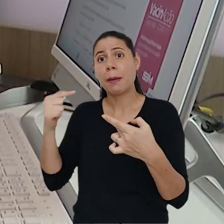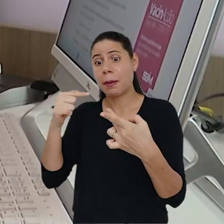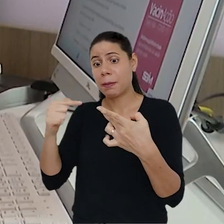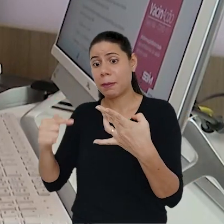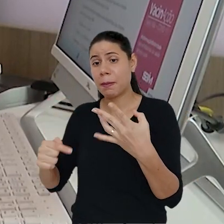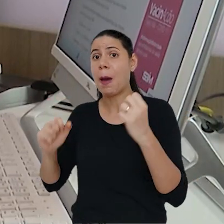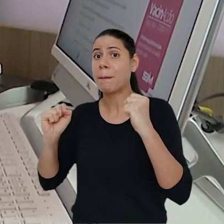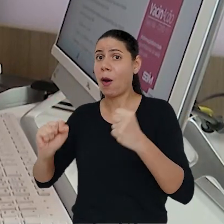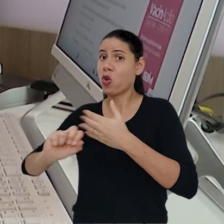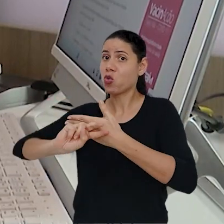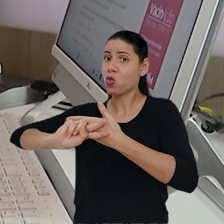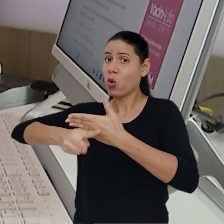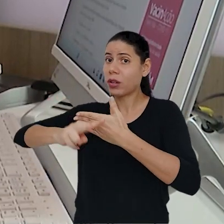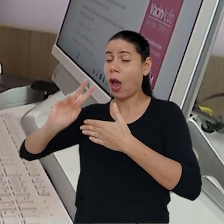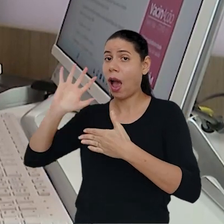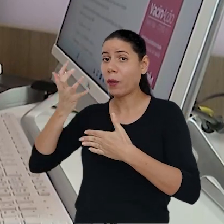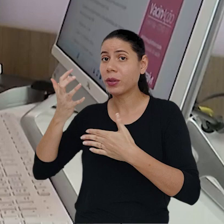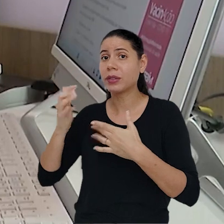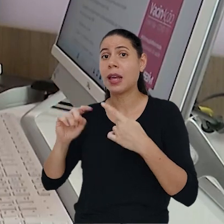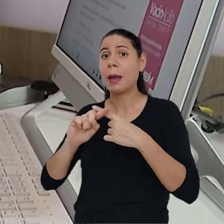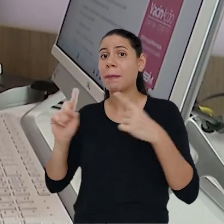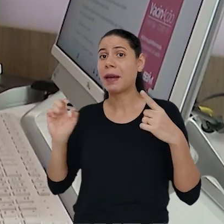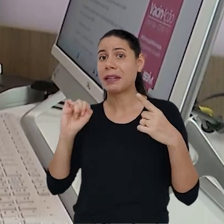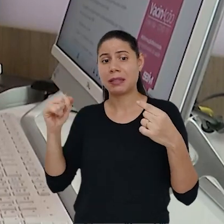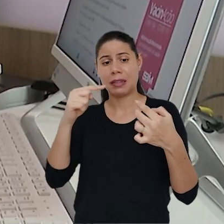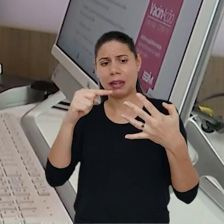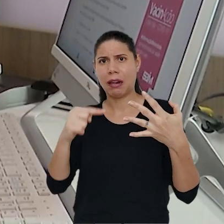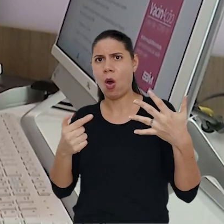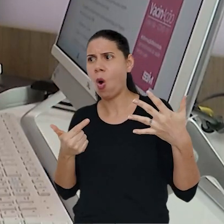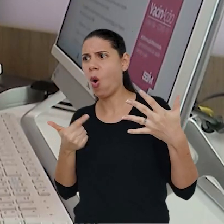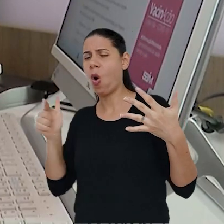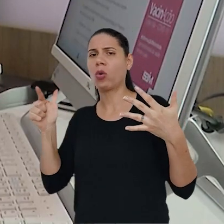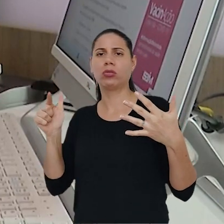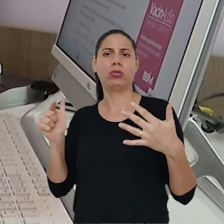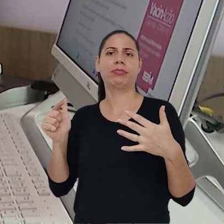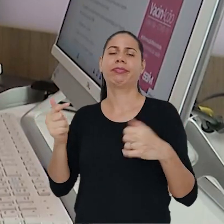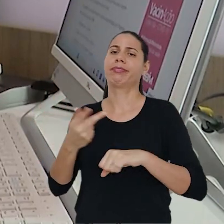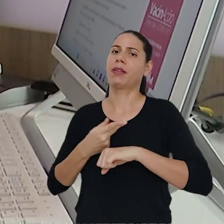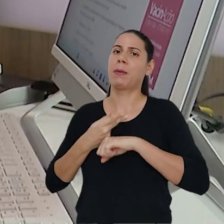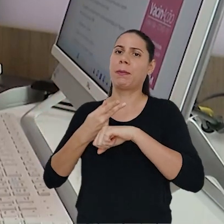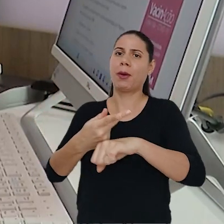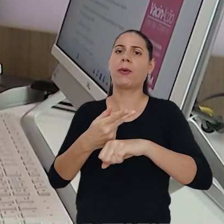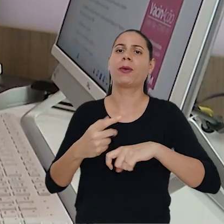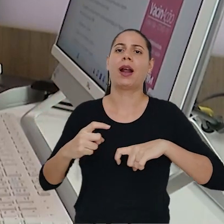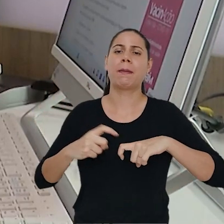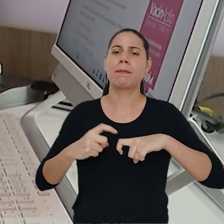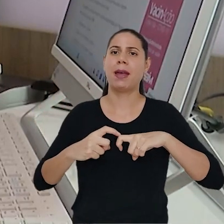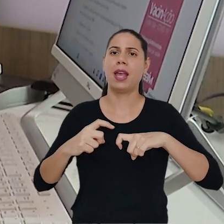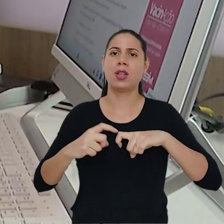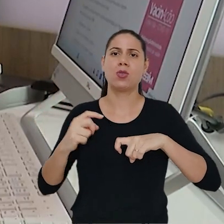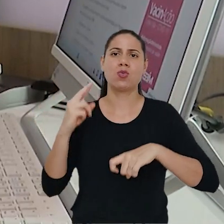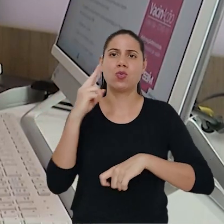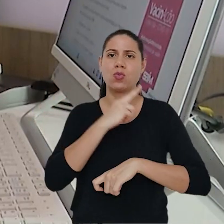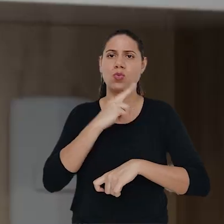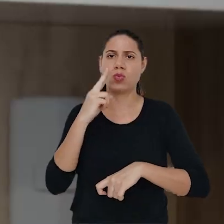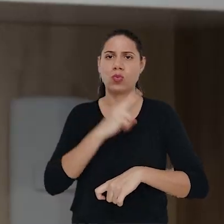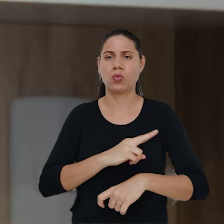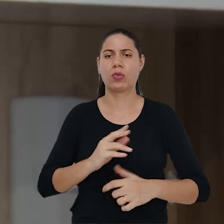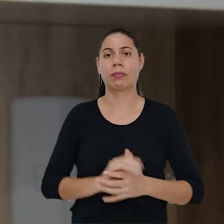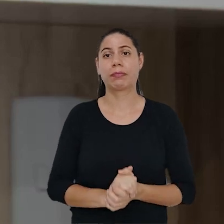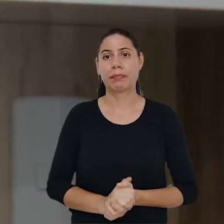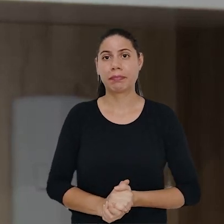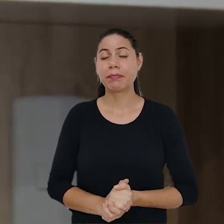aceita para aquela vacina, mas aqueles que saem daquele contexto tem que procurar o quê? Uma assistência médica imediata.